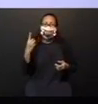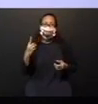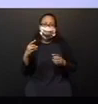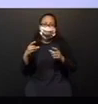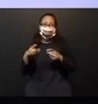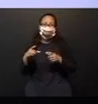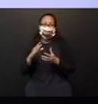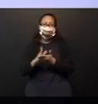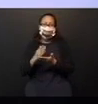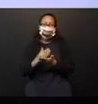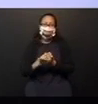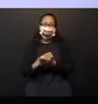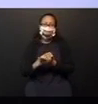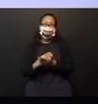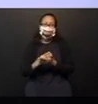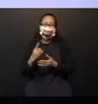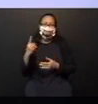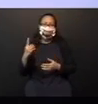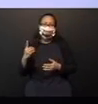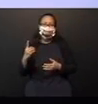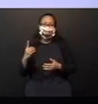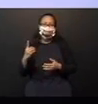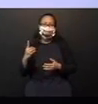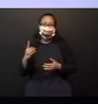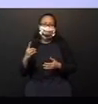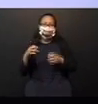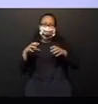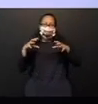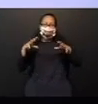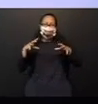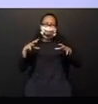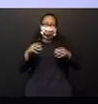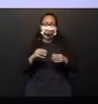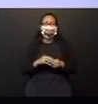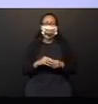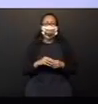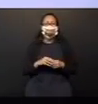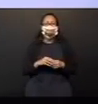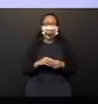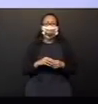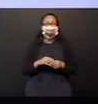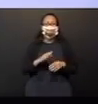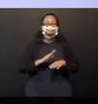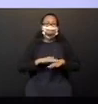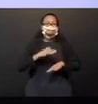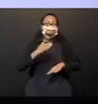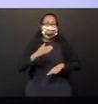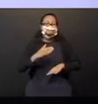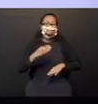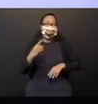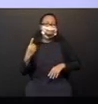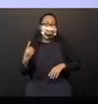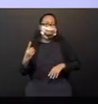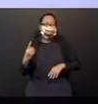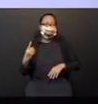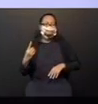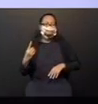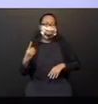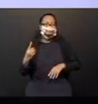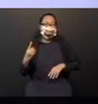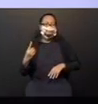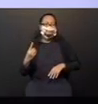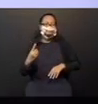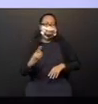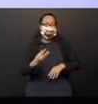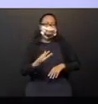cesta, um monstro. Mais de um. O que é esse mais de um? Mais de um aí quer dizer o